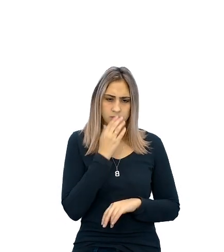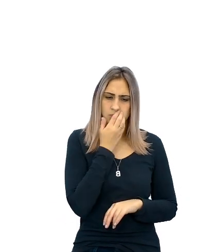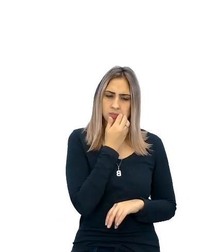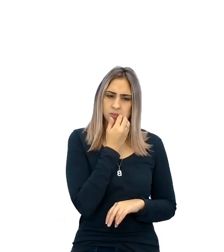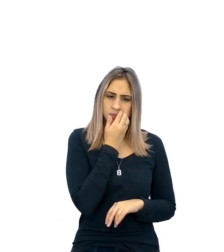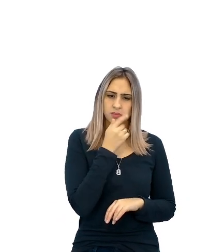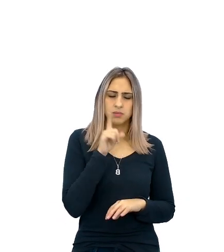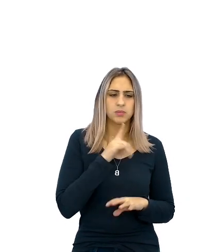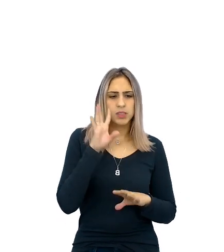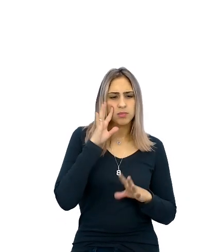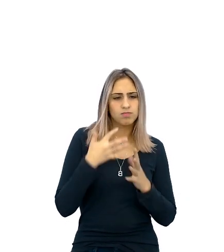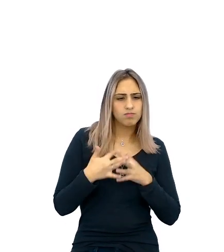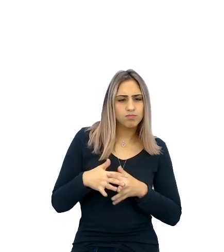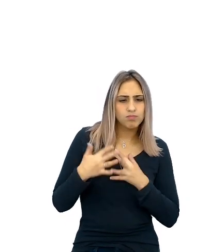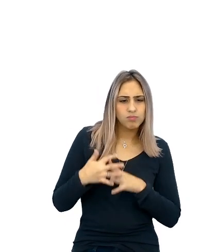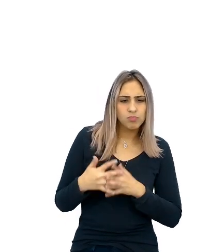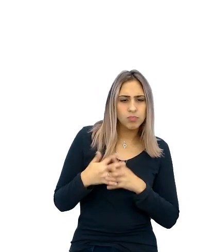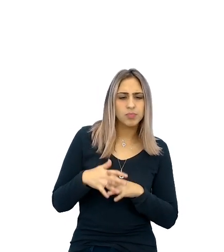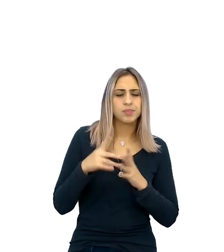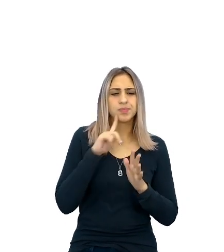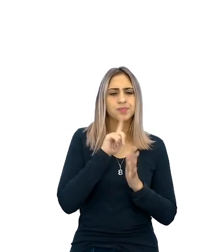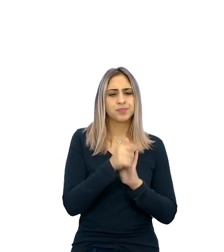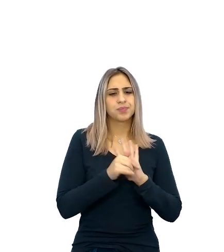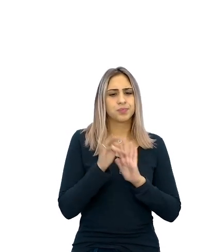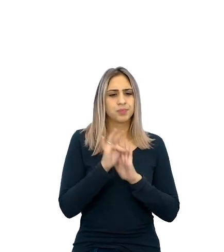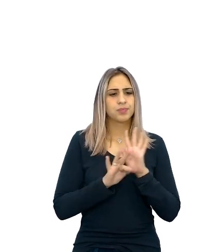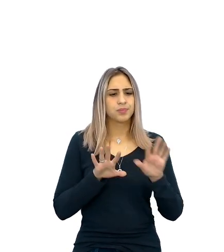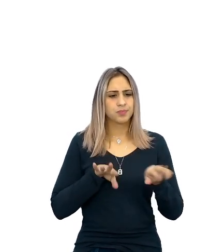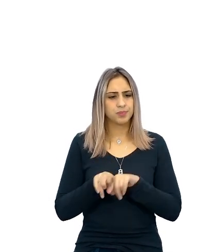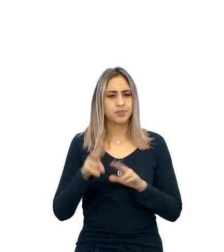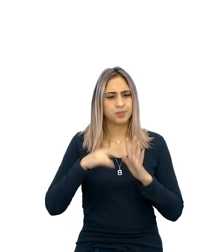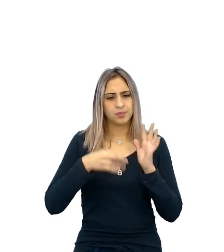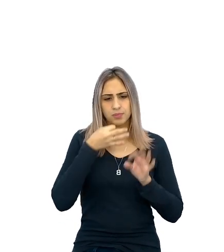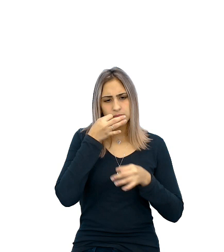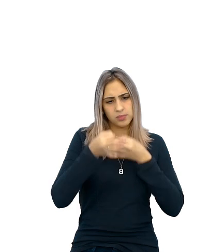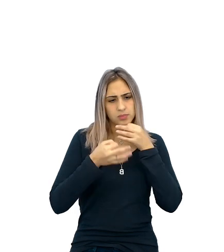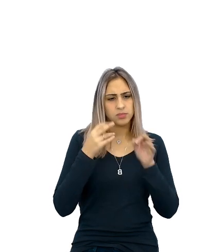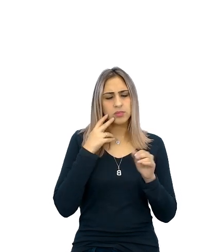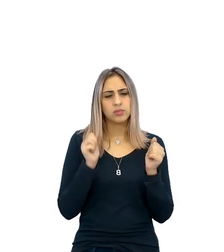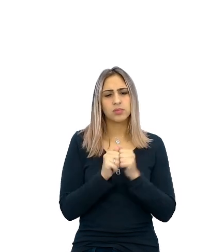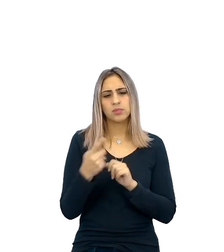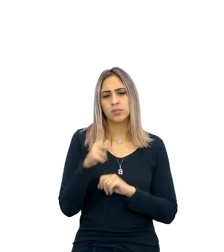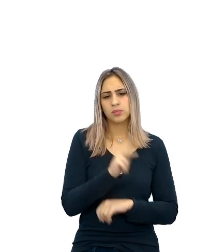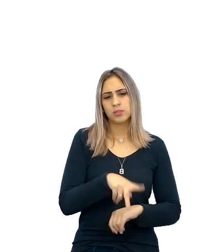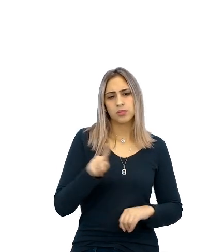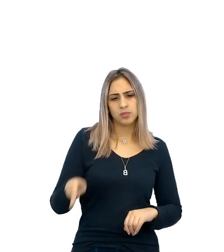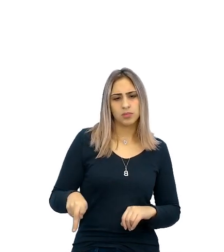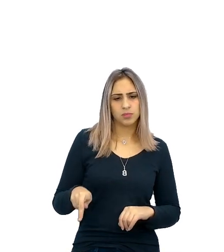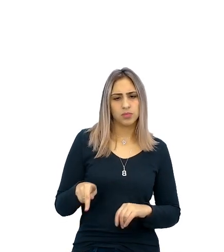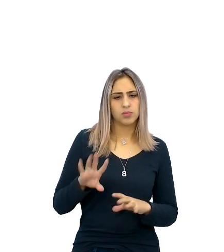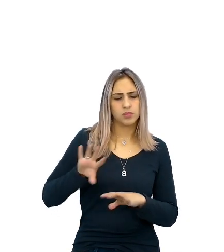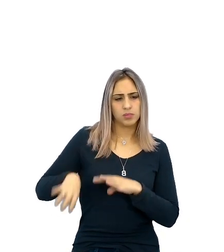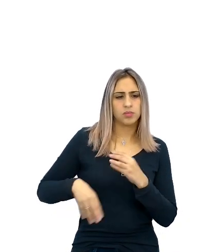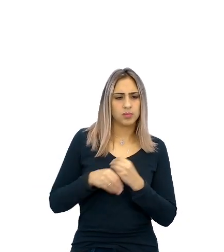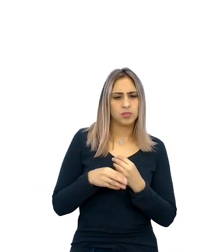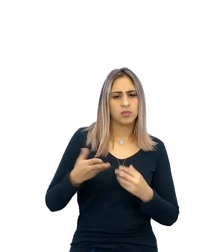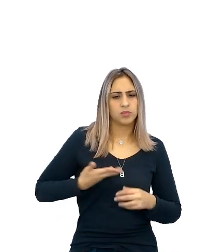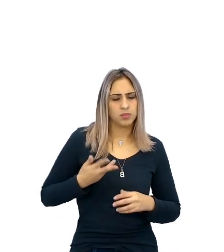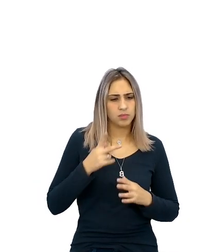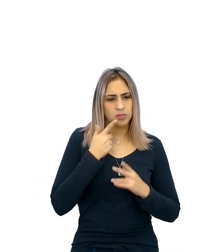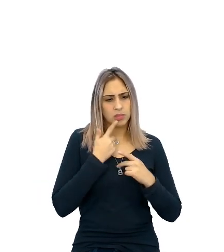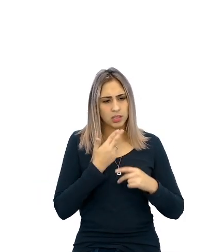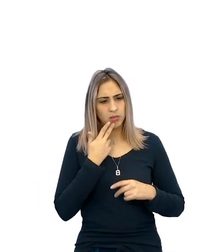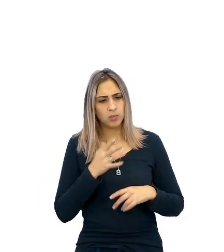as complexidades, né, dos variados gêneros textuais e a formação do leitor crítico, juntamente com seus professores colegas de